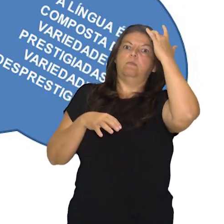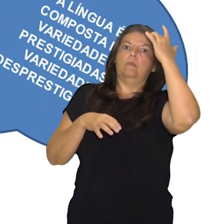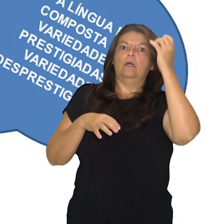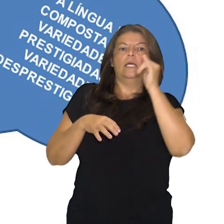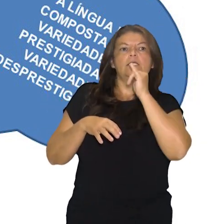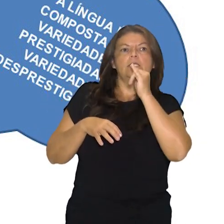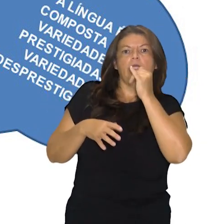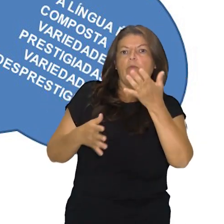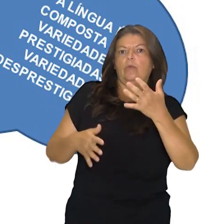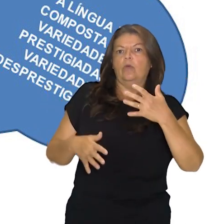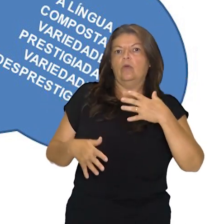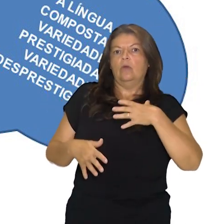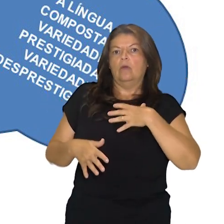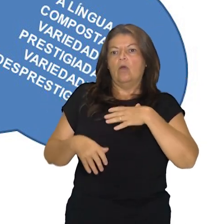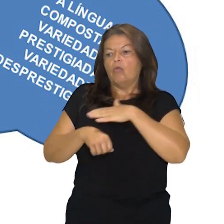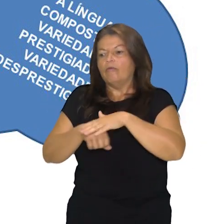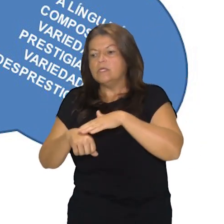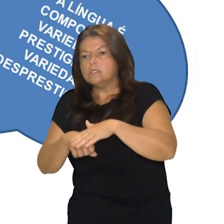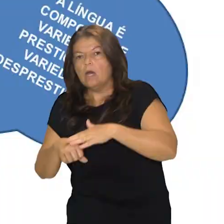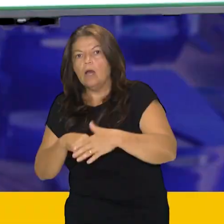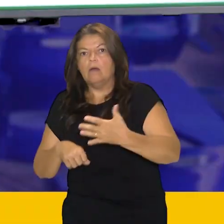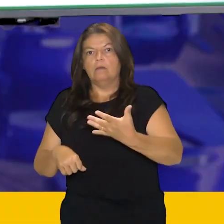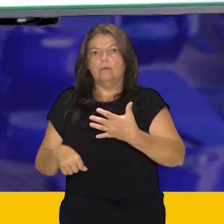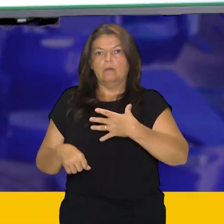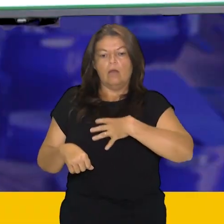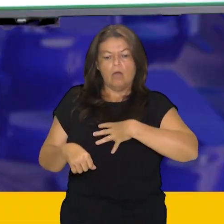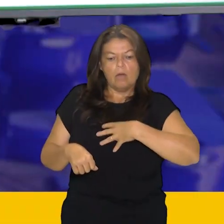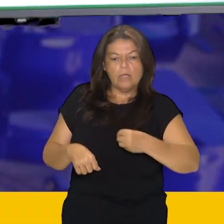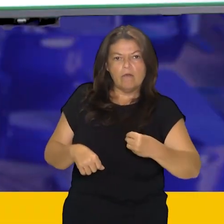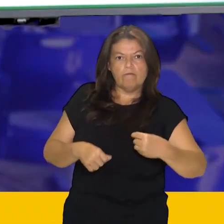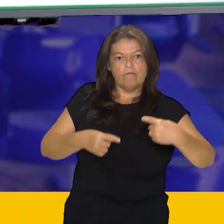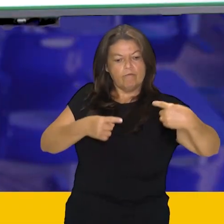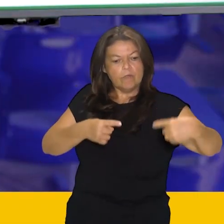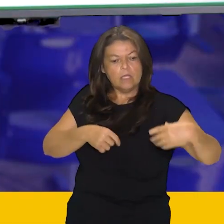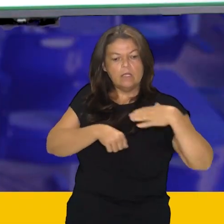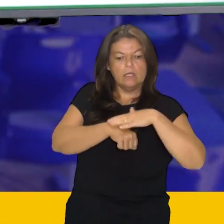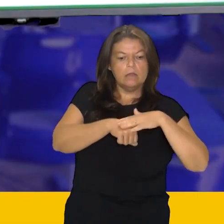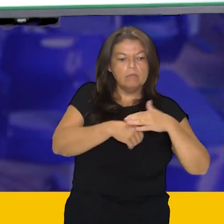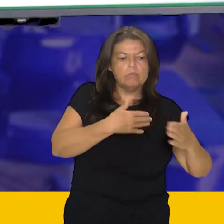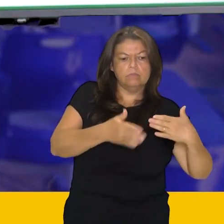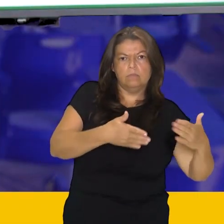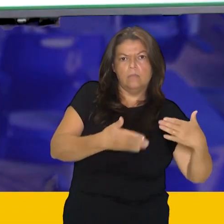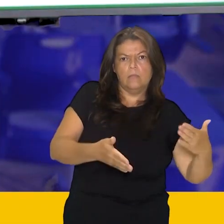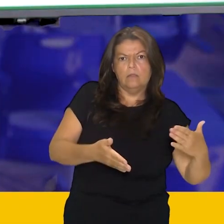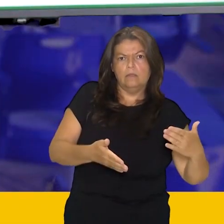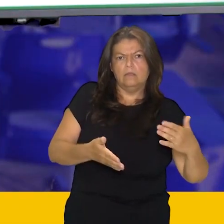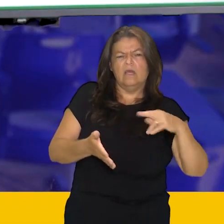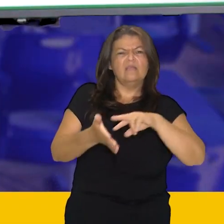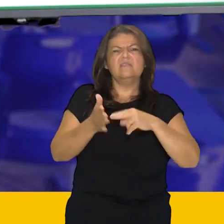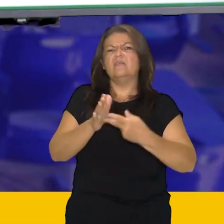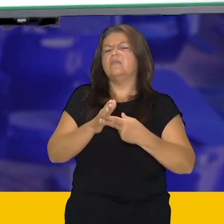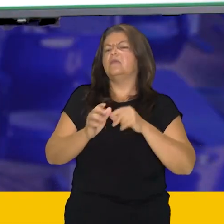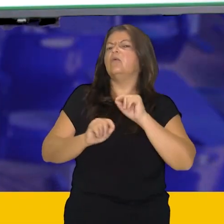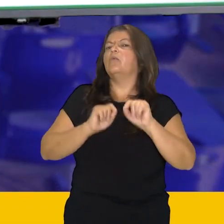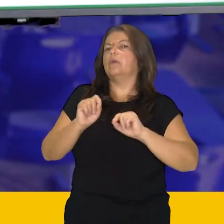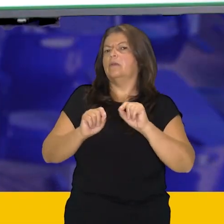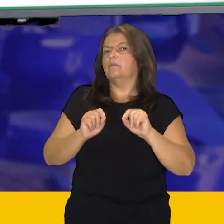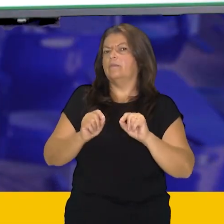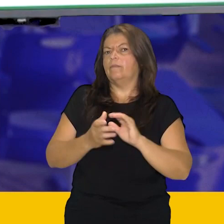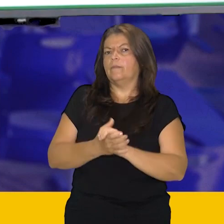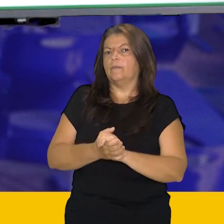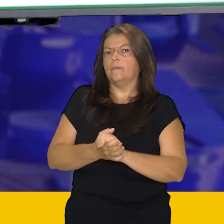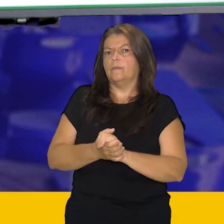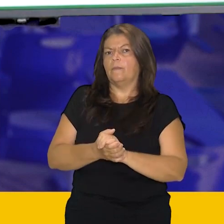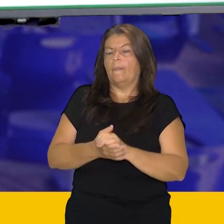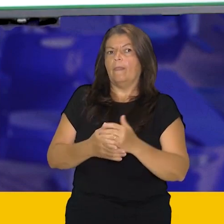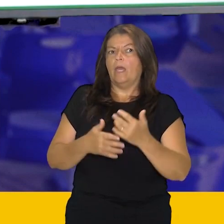minha filha, com os meus parentes ou com os meus amigos, em uma situação informal de comunicação. O que é que eu quero que vocês entendam, então, com isso?